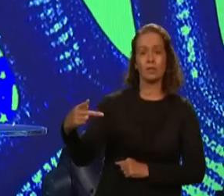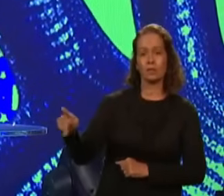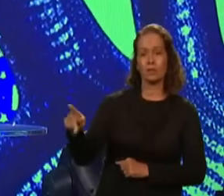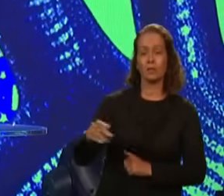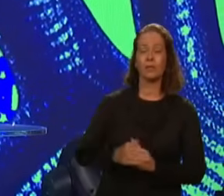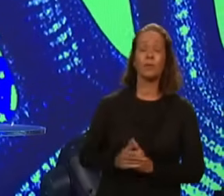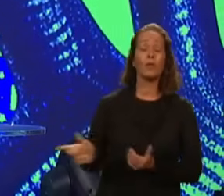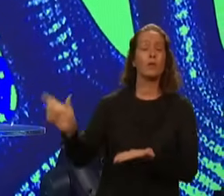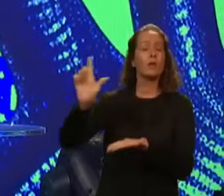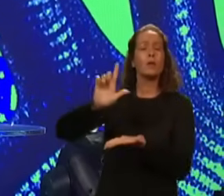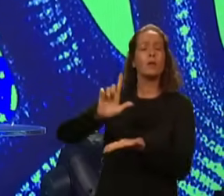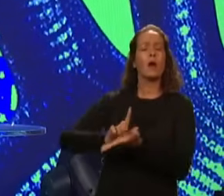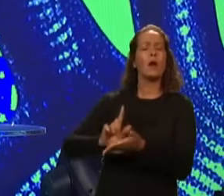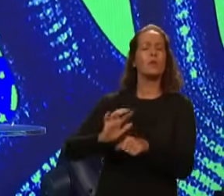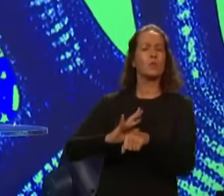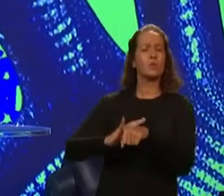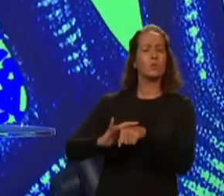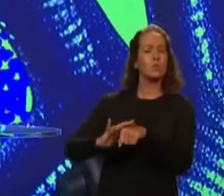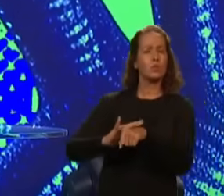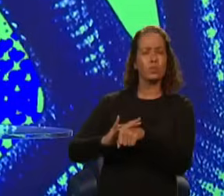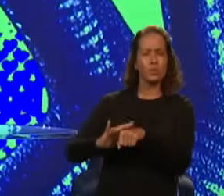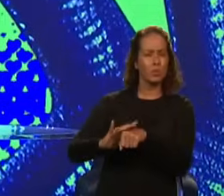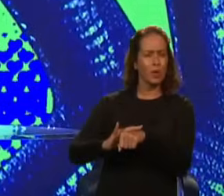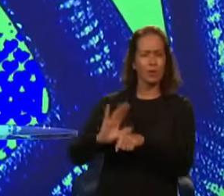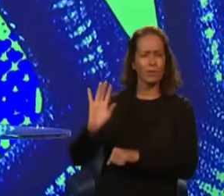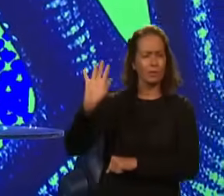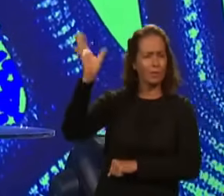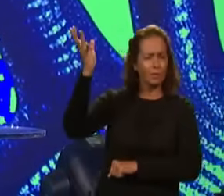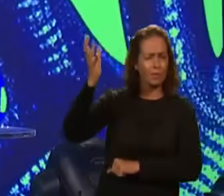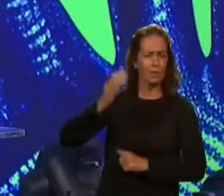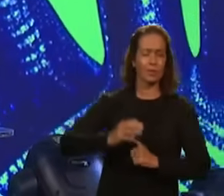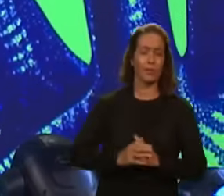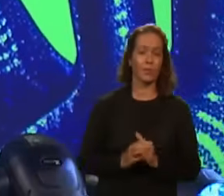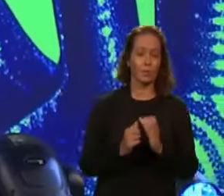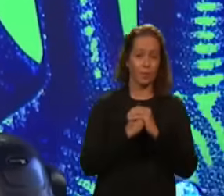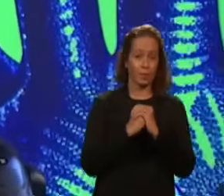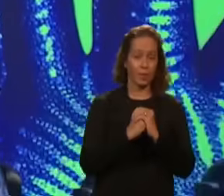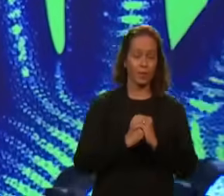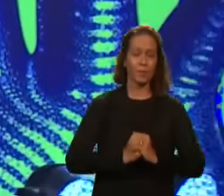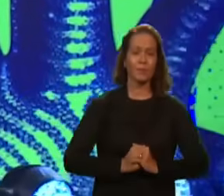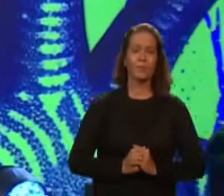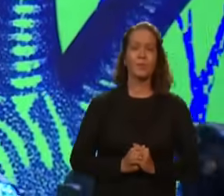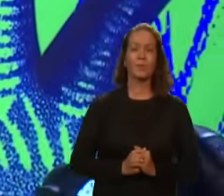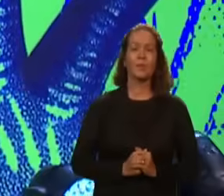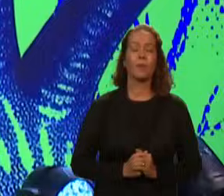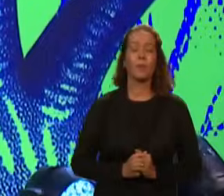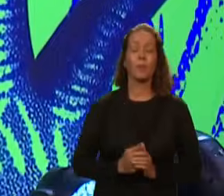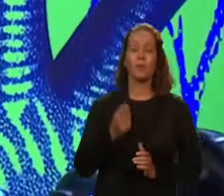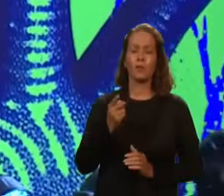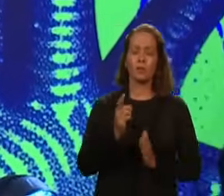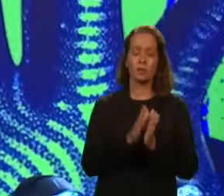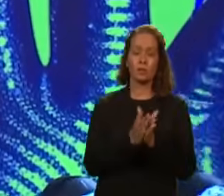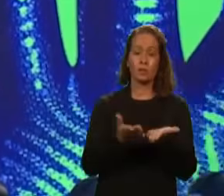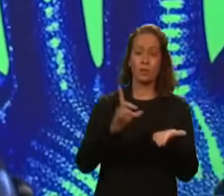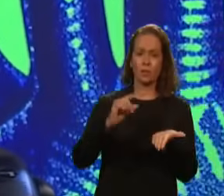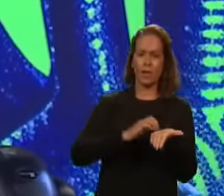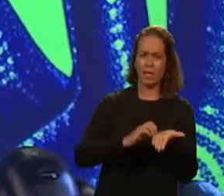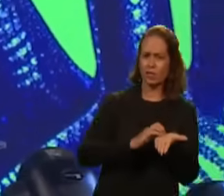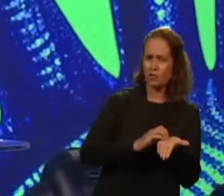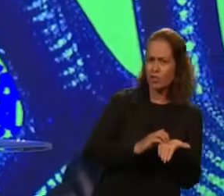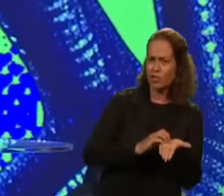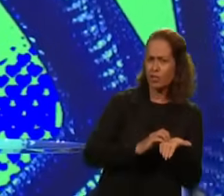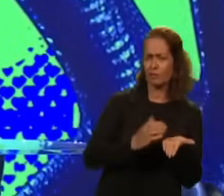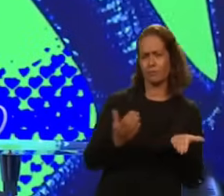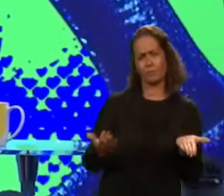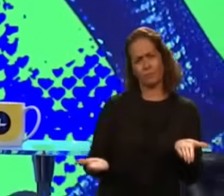Lázaro ficou doente. Não fecha não, que nós, quem tem alergia à Bíblia hoje, já pega hipoglosa aí,